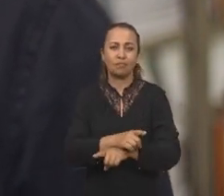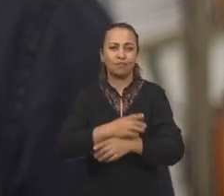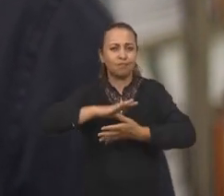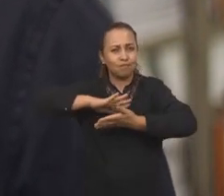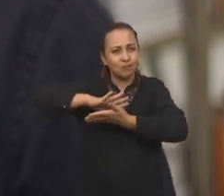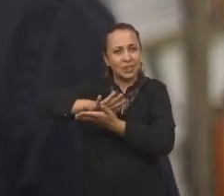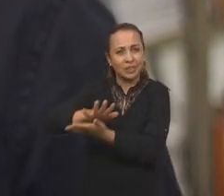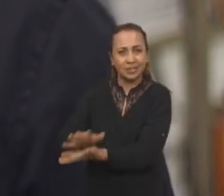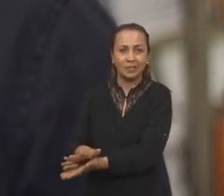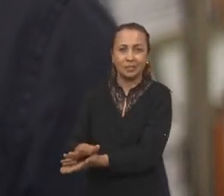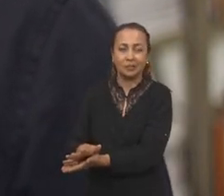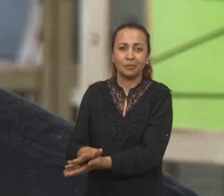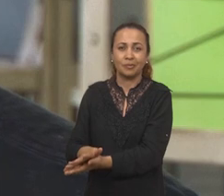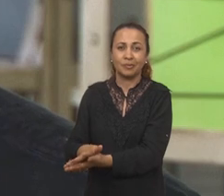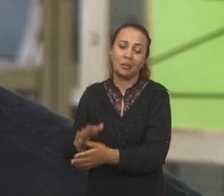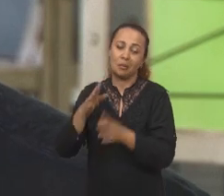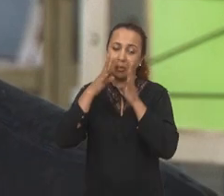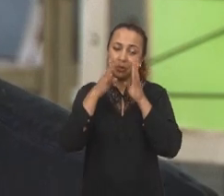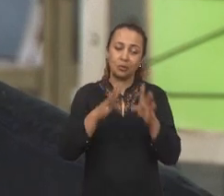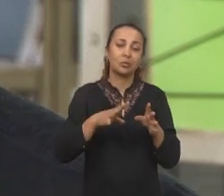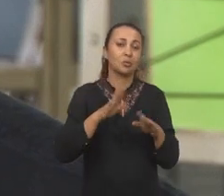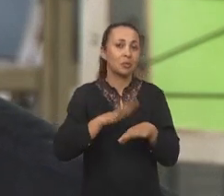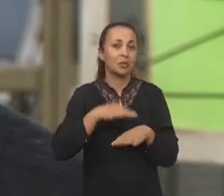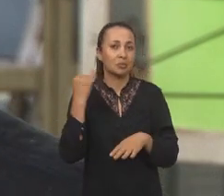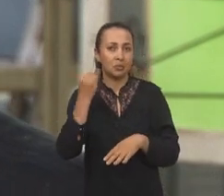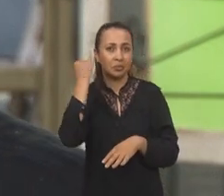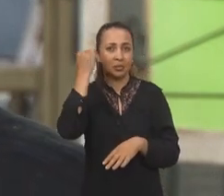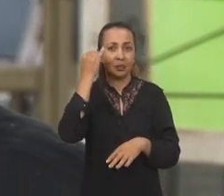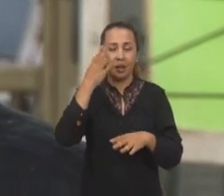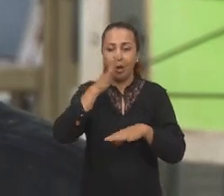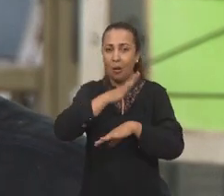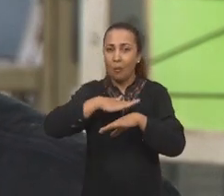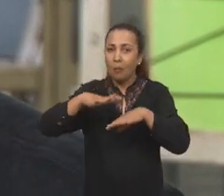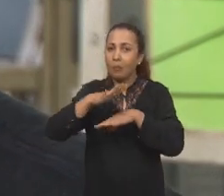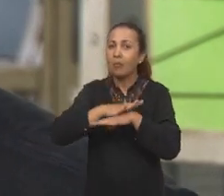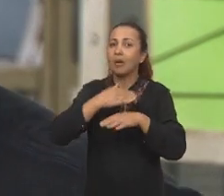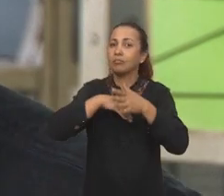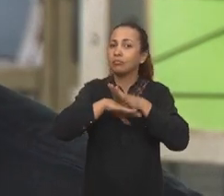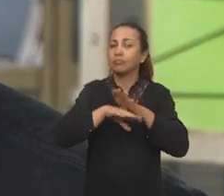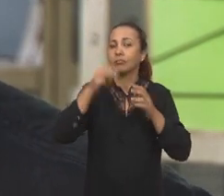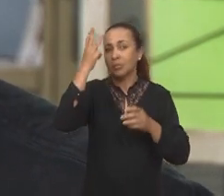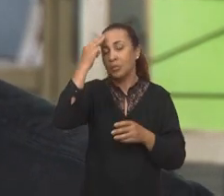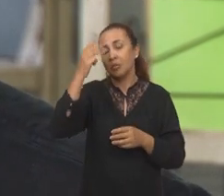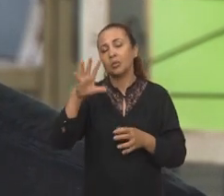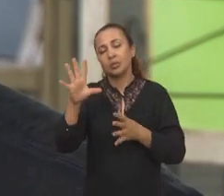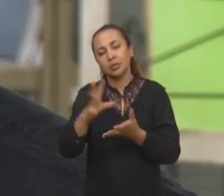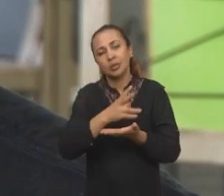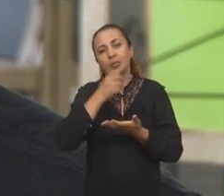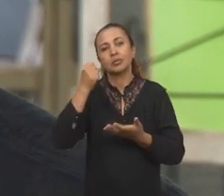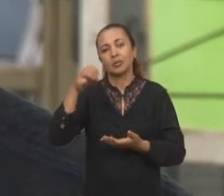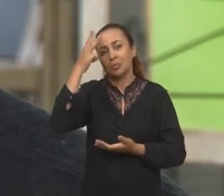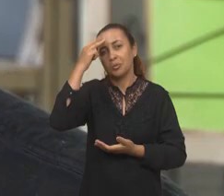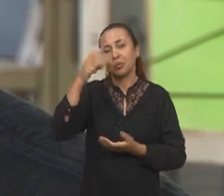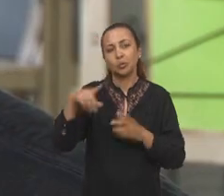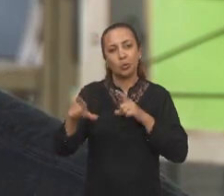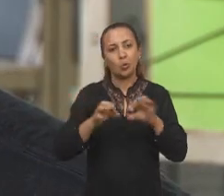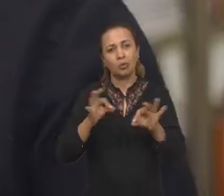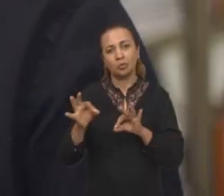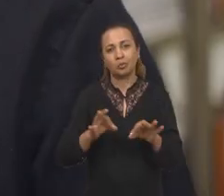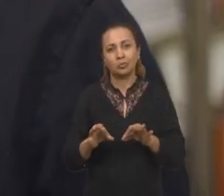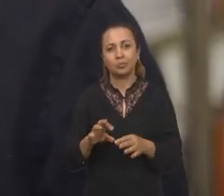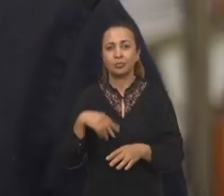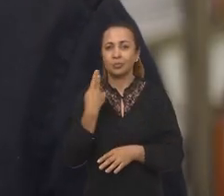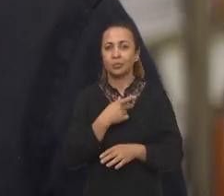operação né então o sentido principal Nossa EA preservação da memória o resgate da história a presença de grupos e das organizações